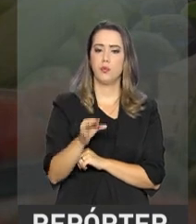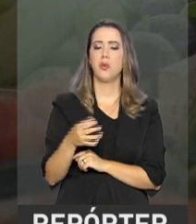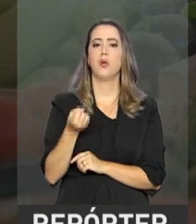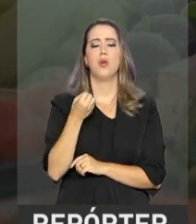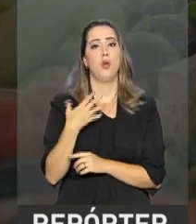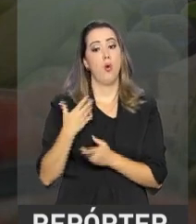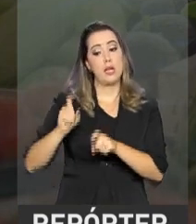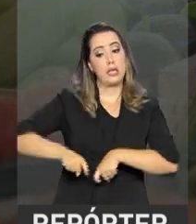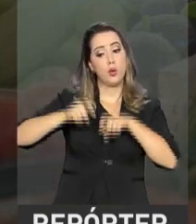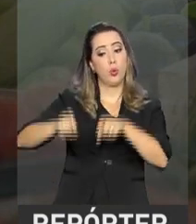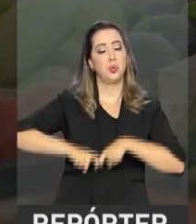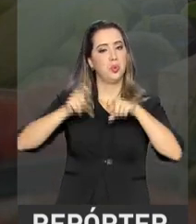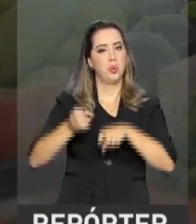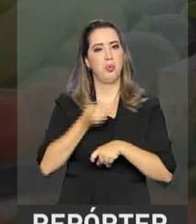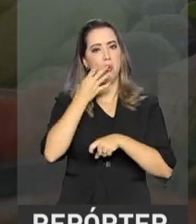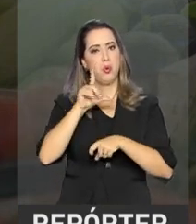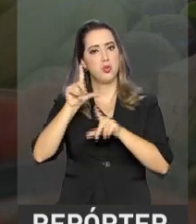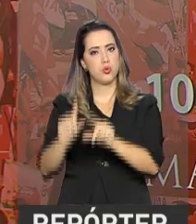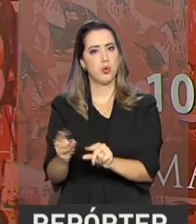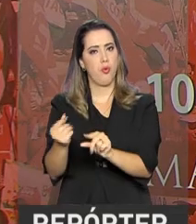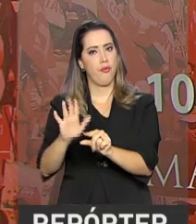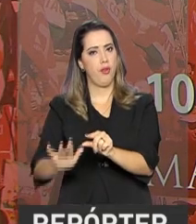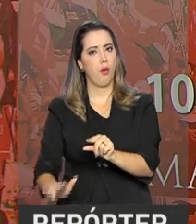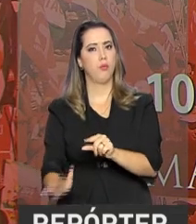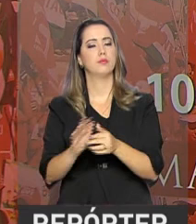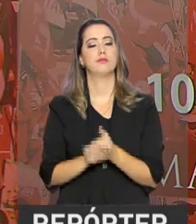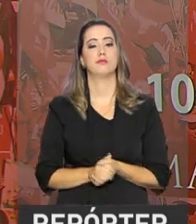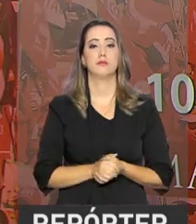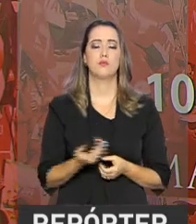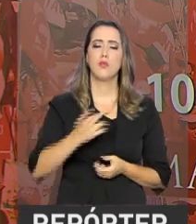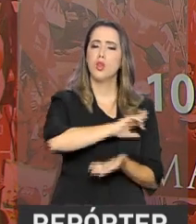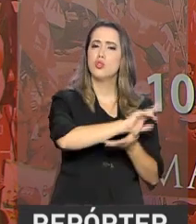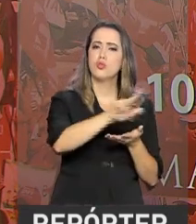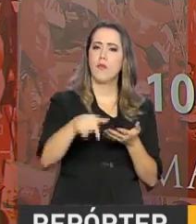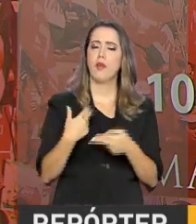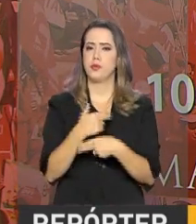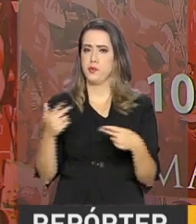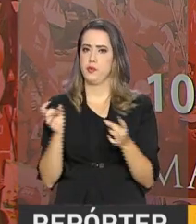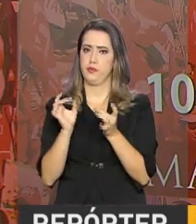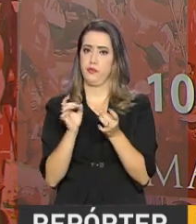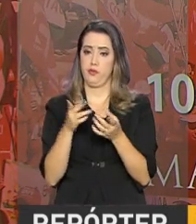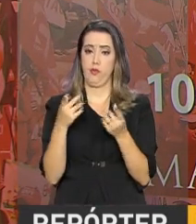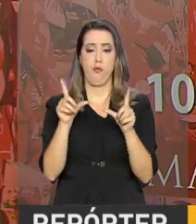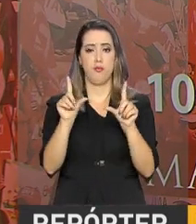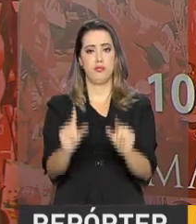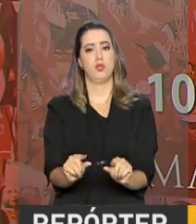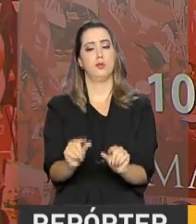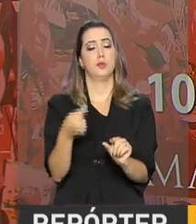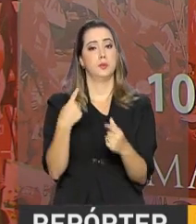de 2017 ajudaram na redução dos preços da maioria dos produtos apresentou uma redução em relação aos seus